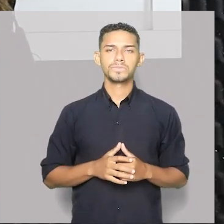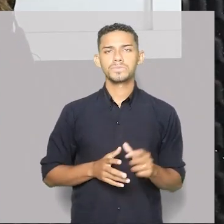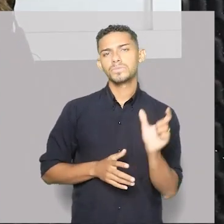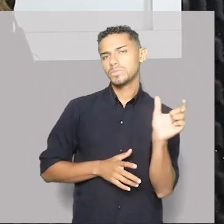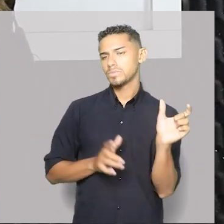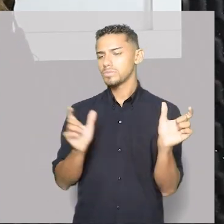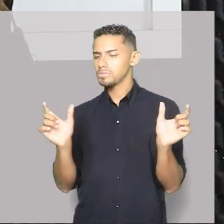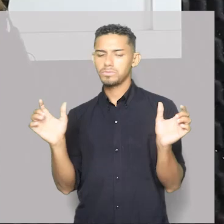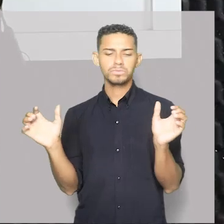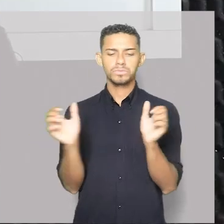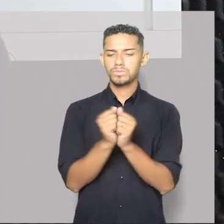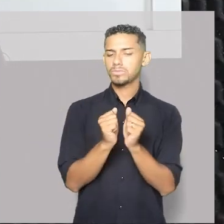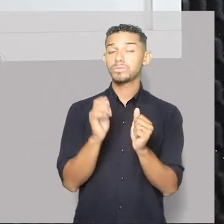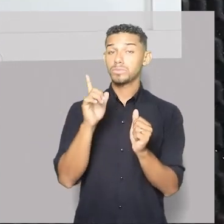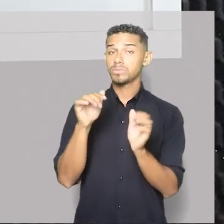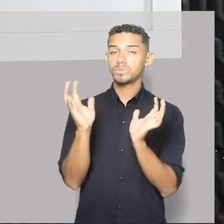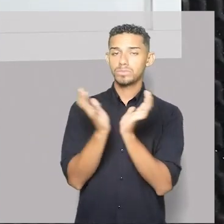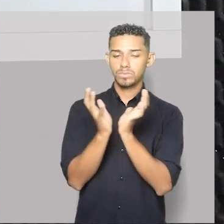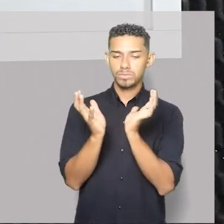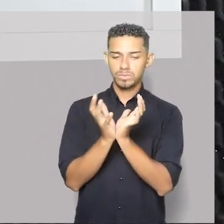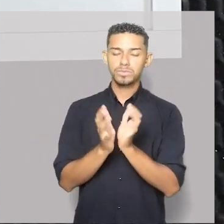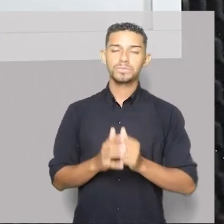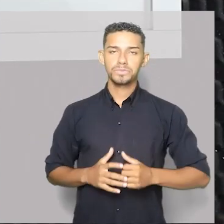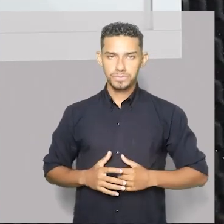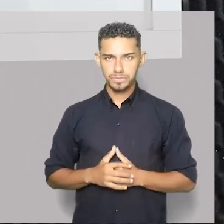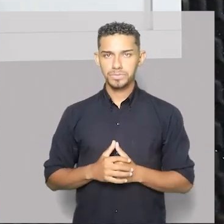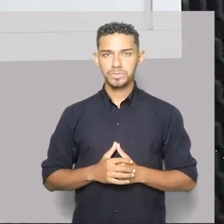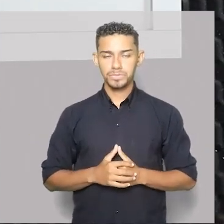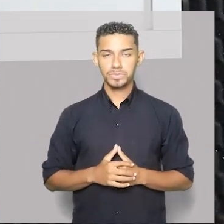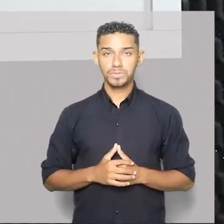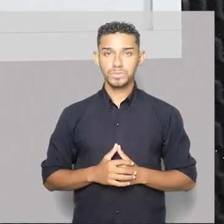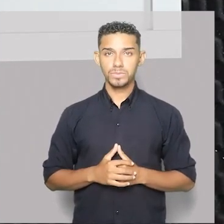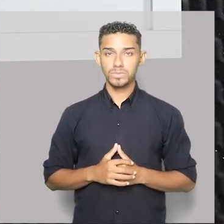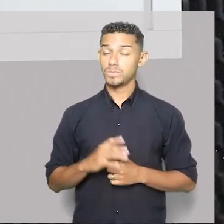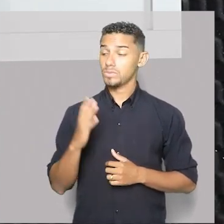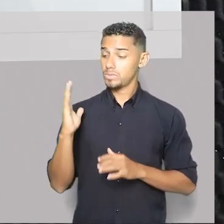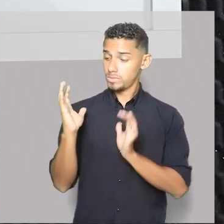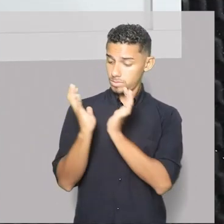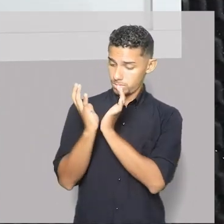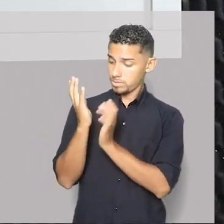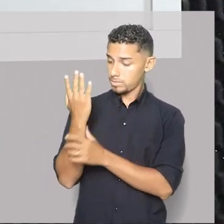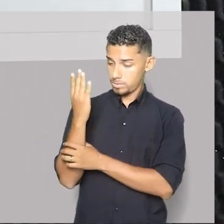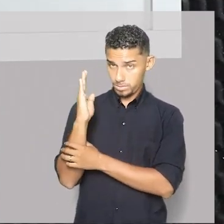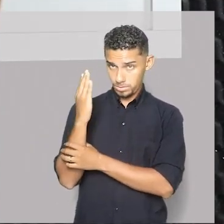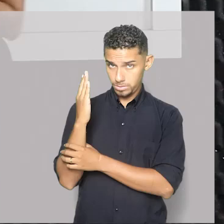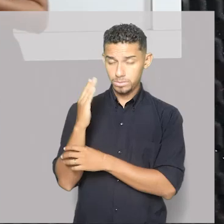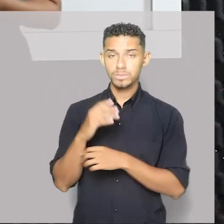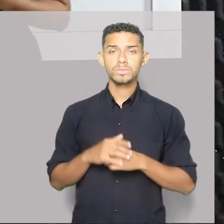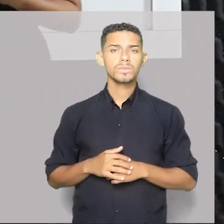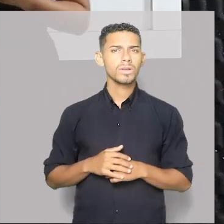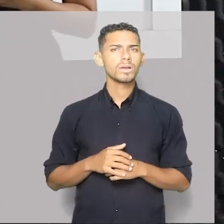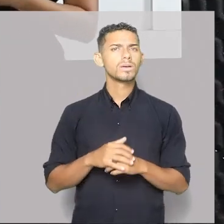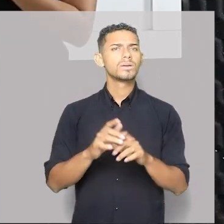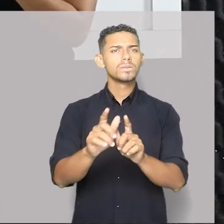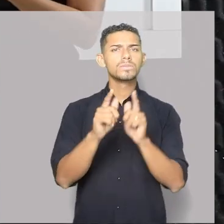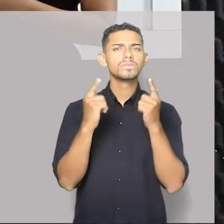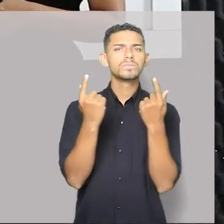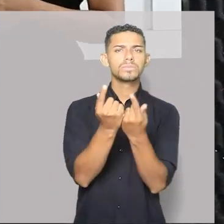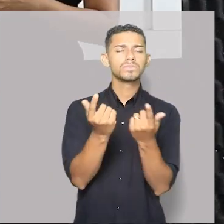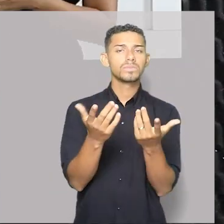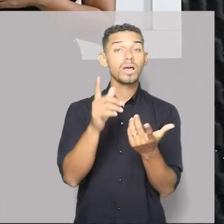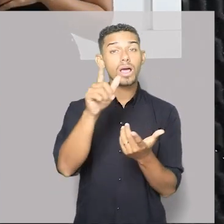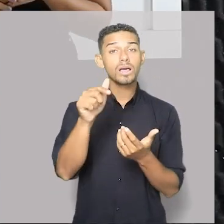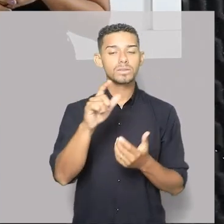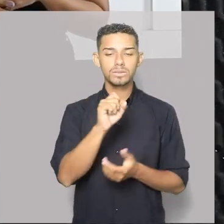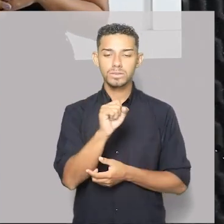aqui, ó. Um táxon é um grupo biológico, tá? Esses grupos, eles são,